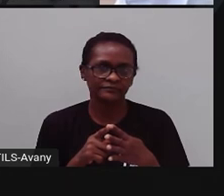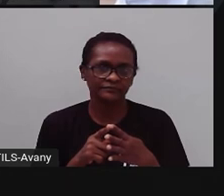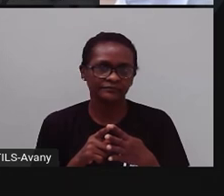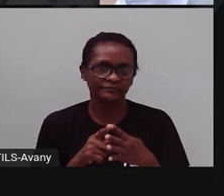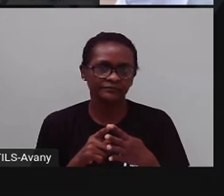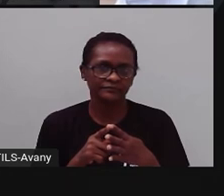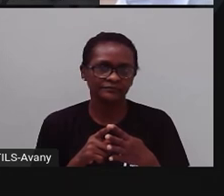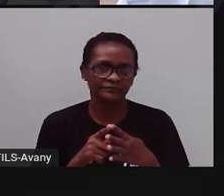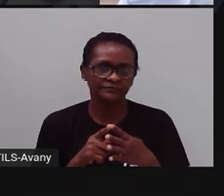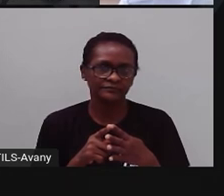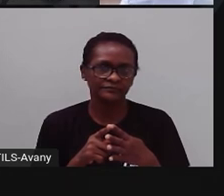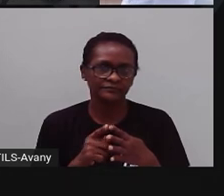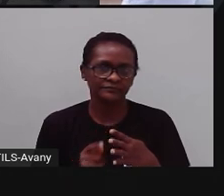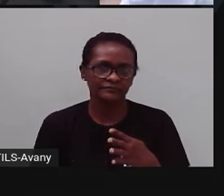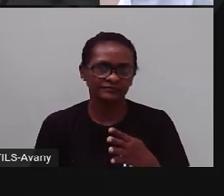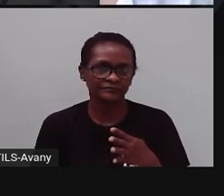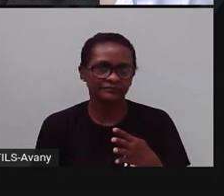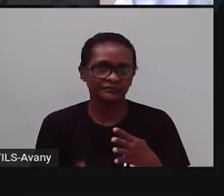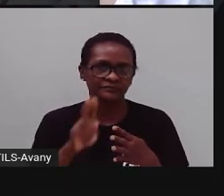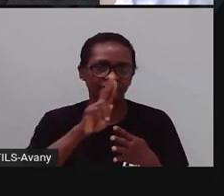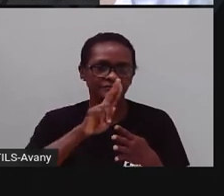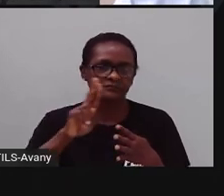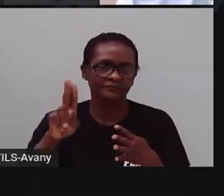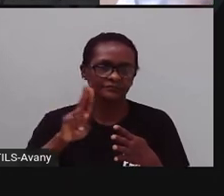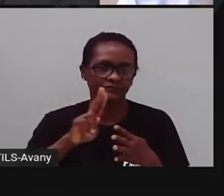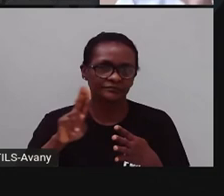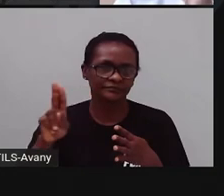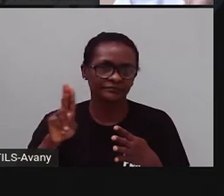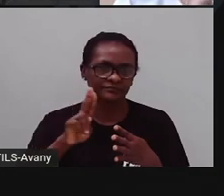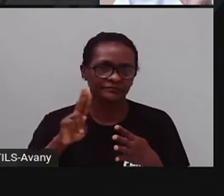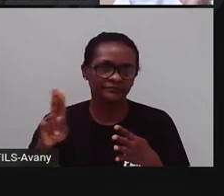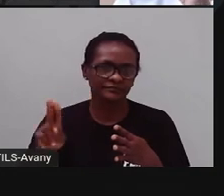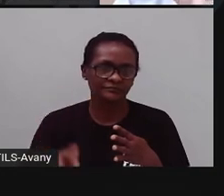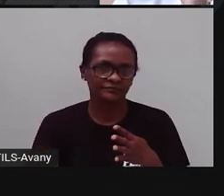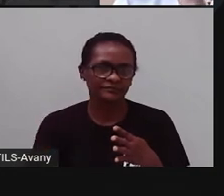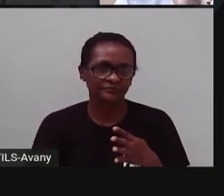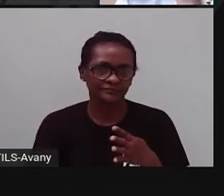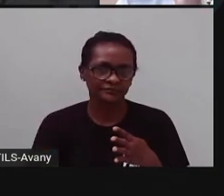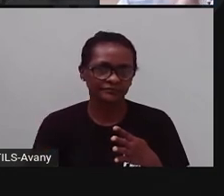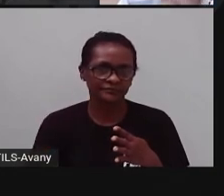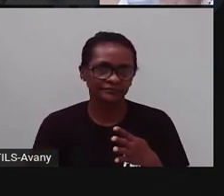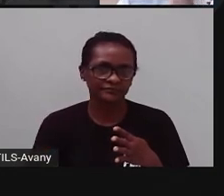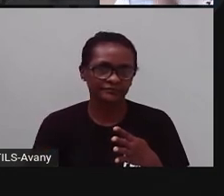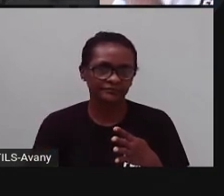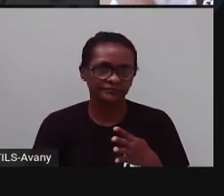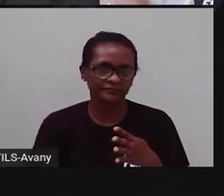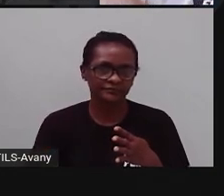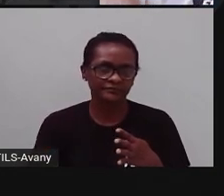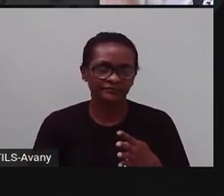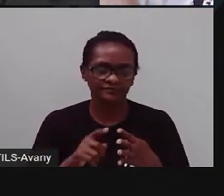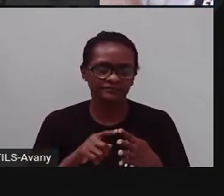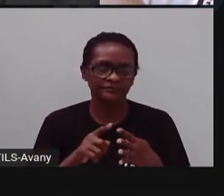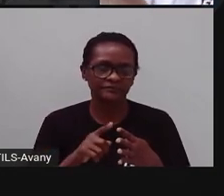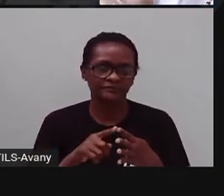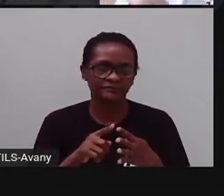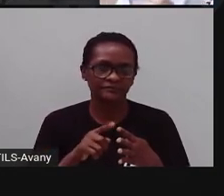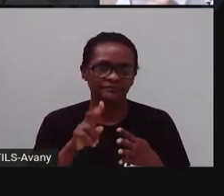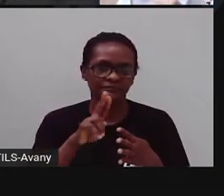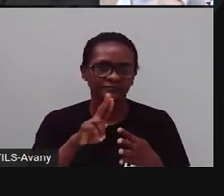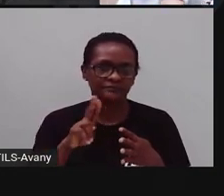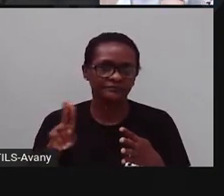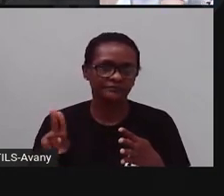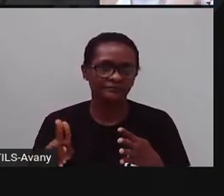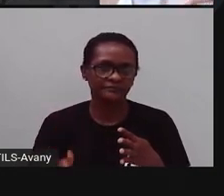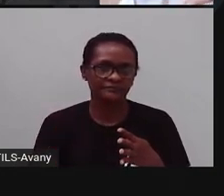ter no convite ó é o nome do remetente O que é o nome do remetente o nome de quem está convidando então